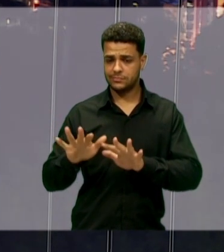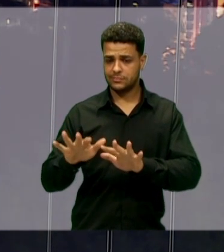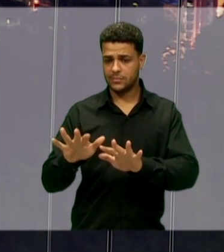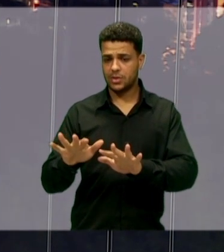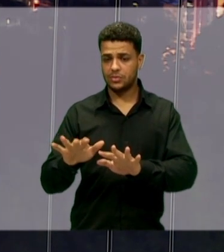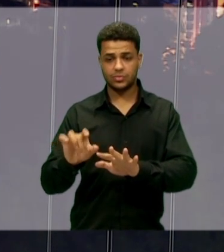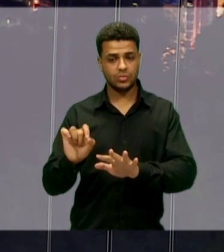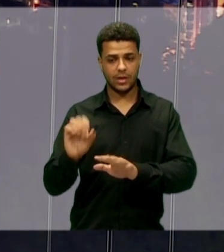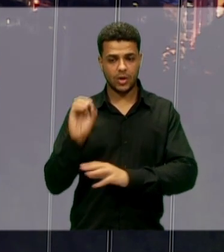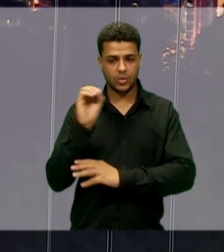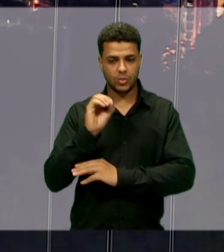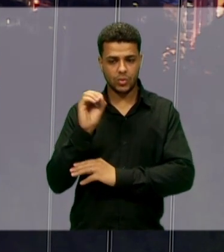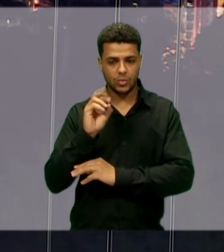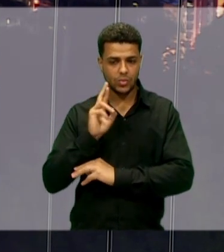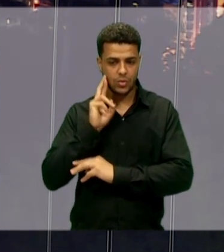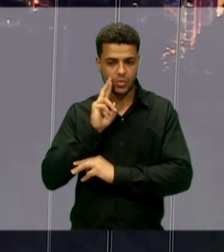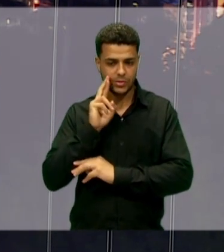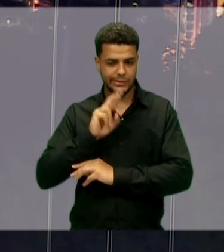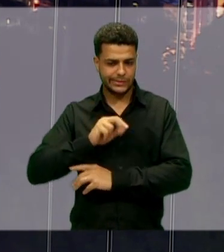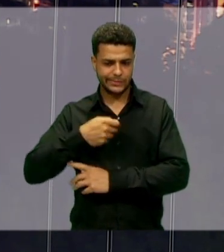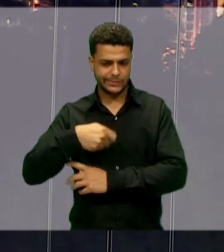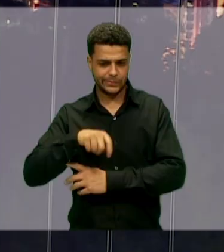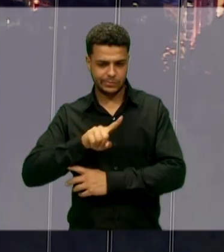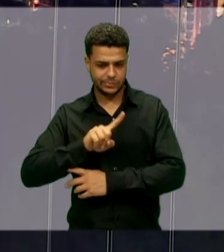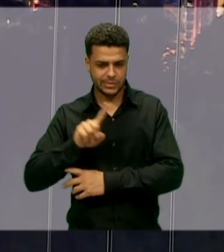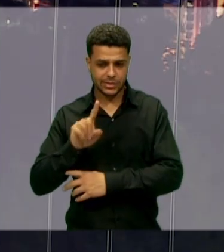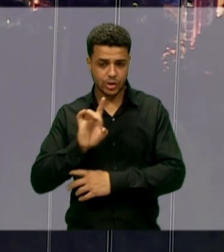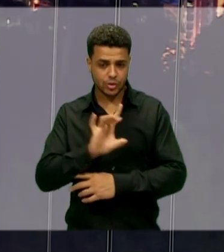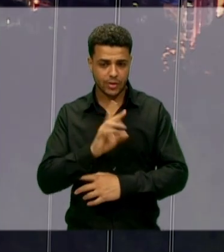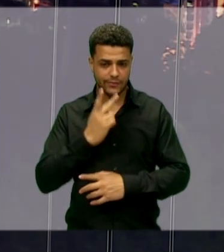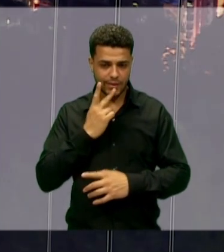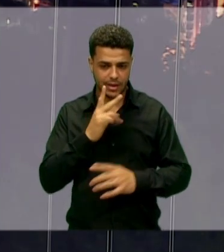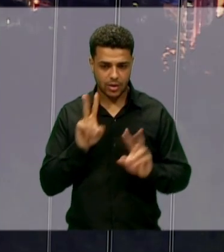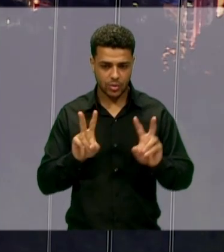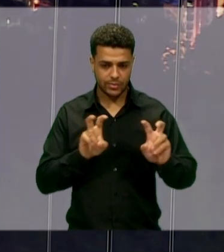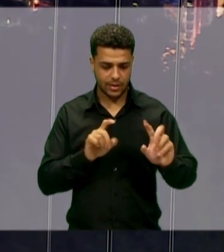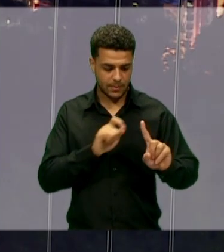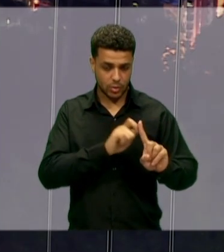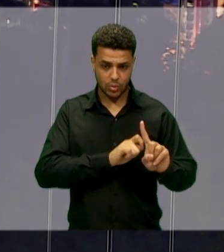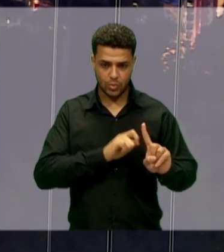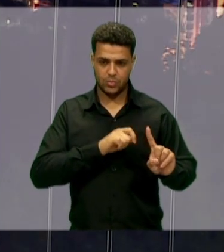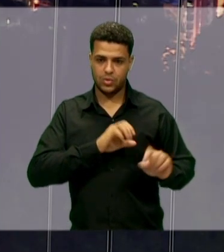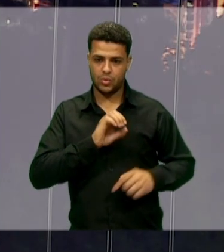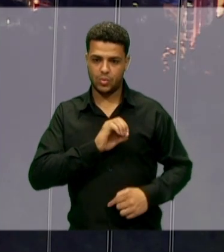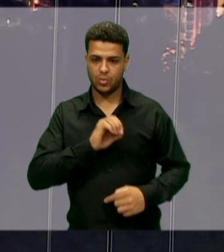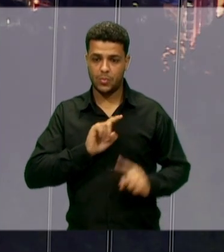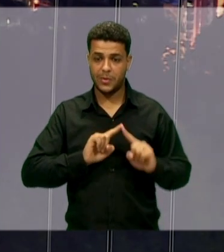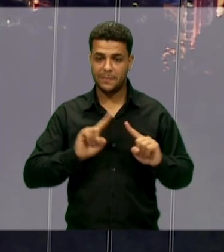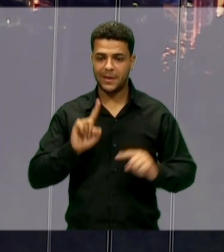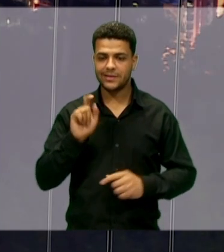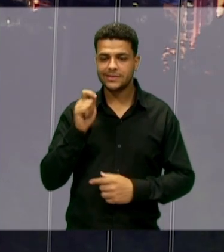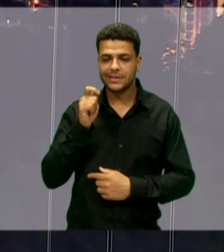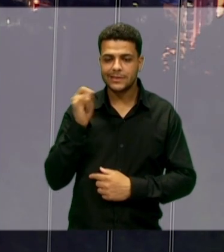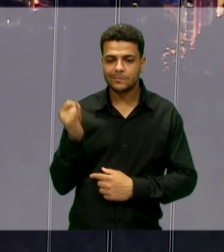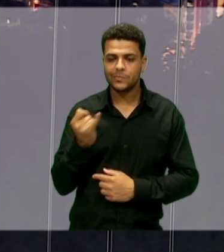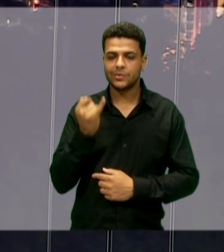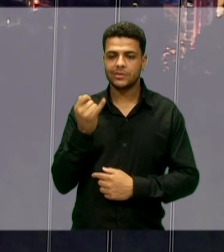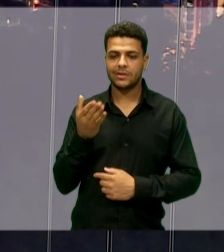É lógico que não precisa se falar nisso só durante o mês de outubro, mas da importância desse